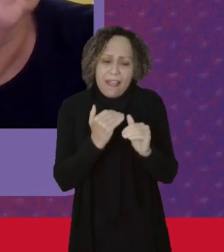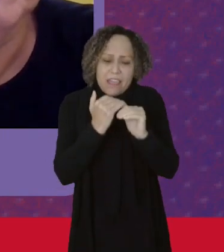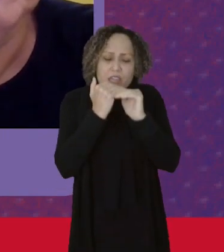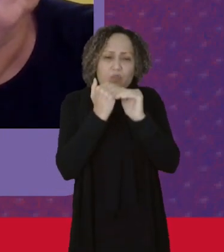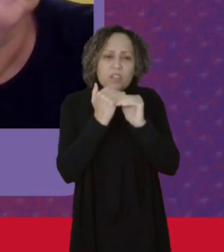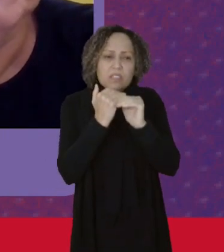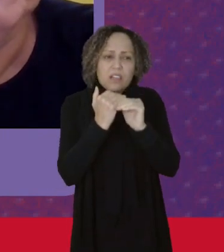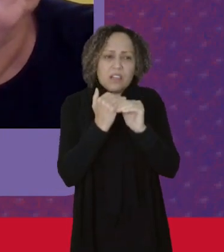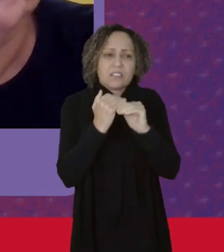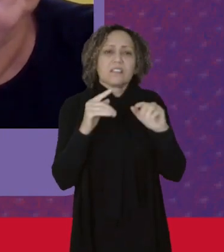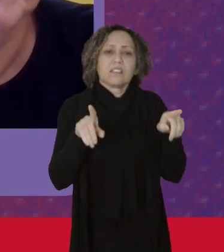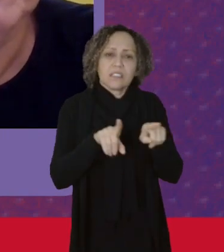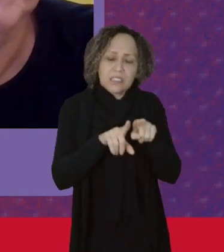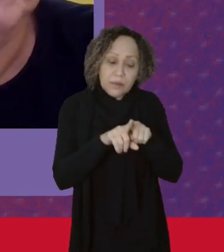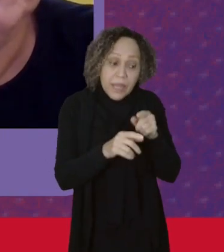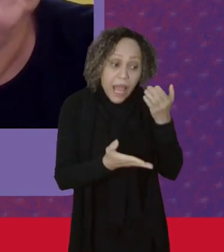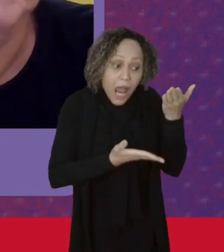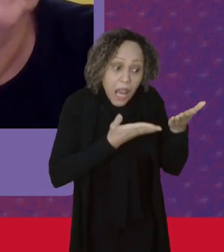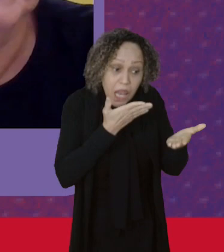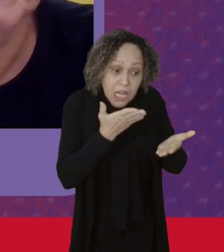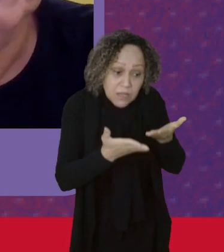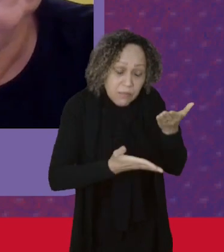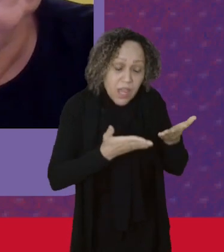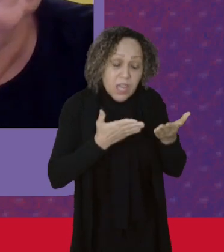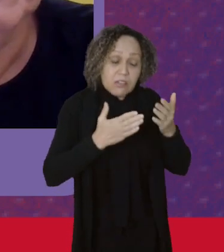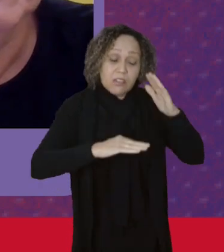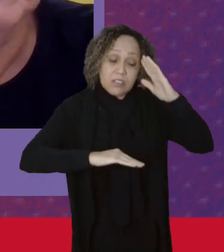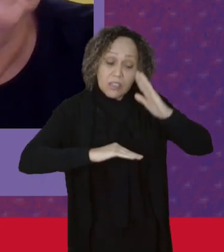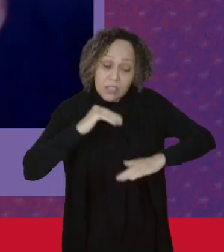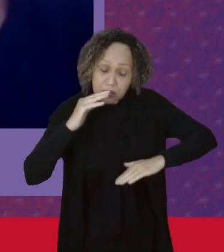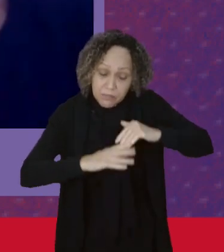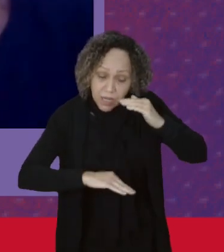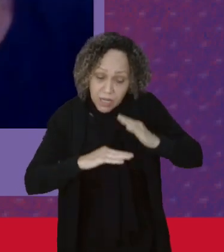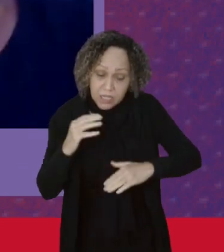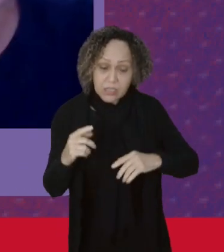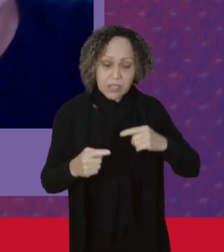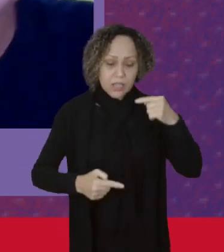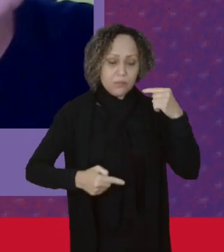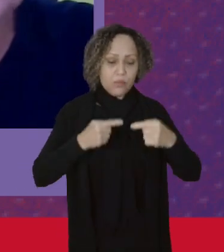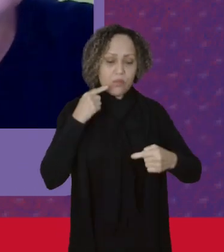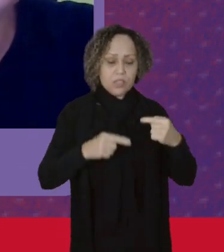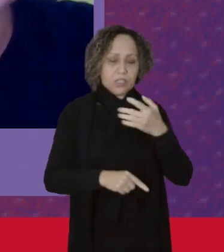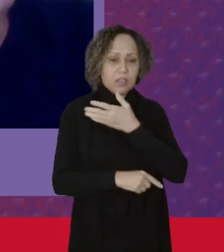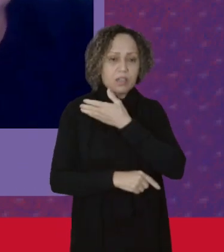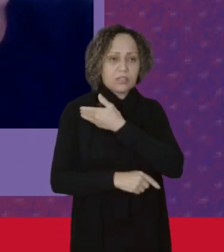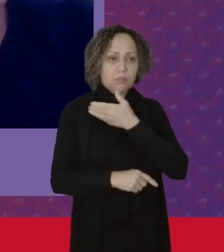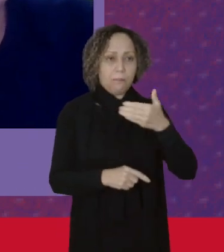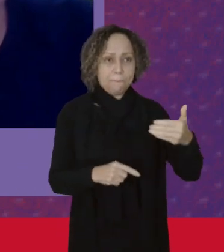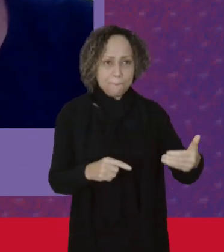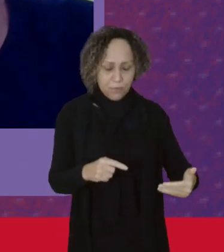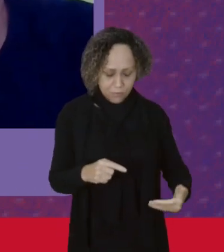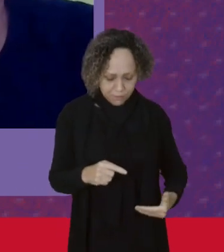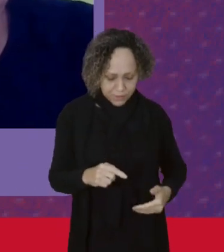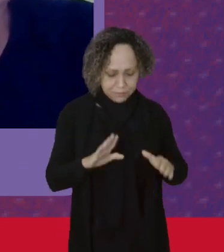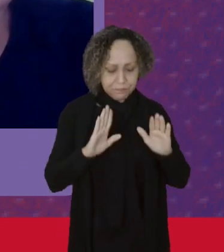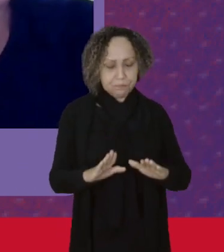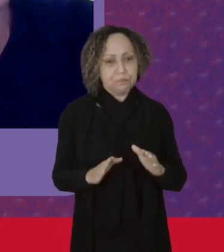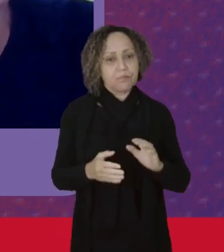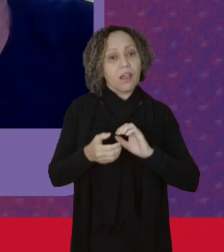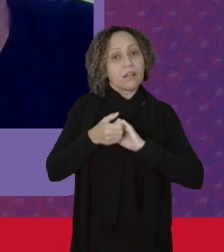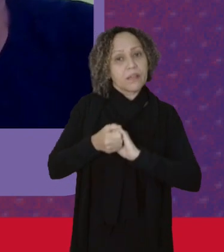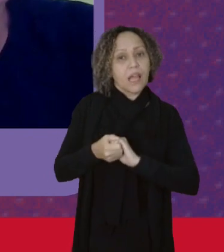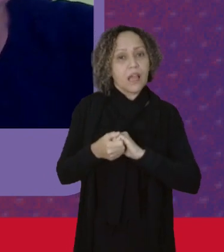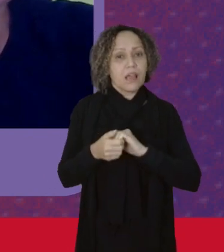integralidade dos atendimentos e das práticas e políticas públicas. Então, quero cumprimentar a Maia, cumprimentar